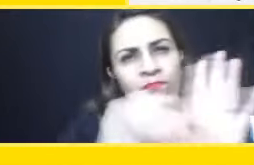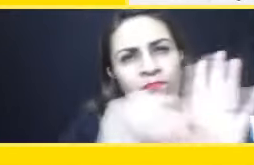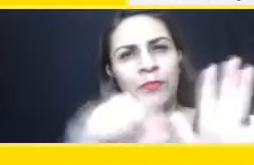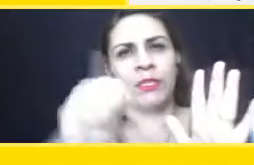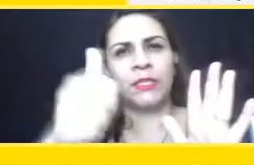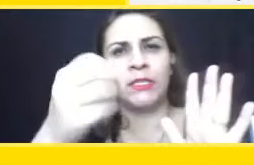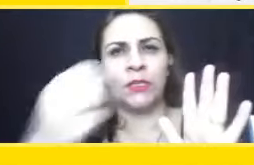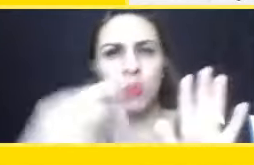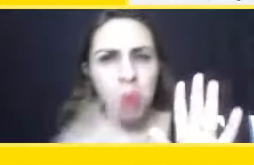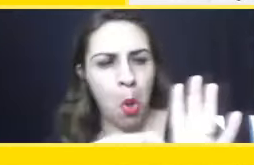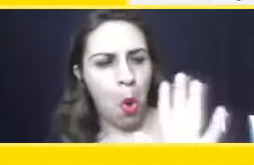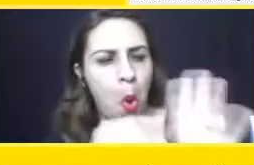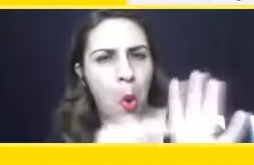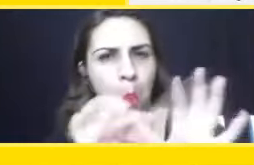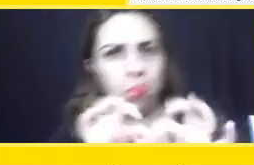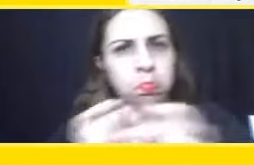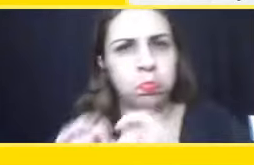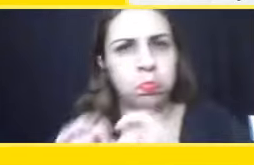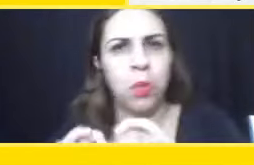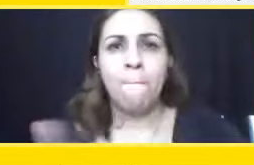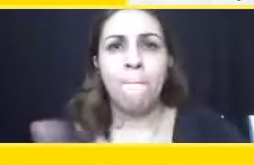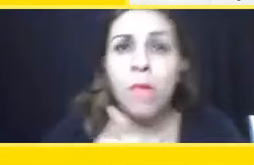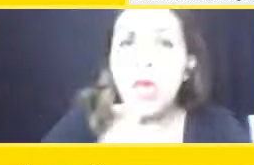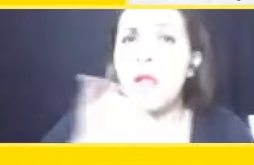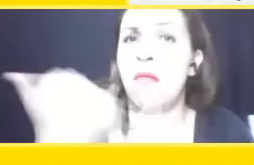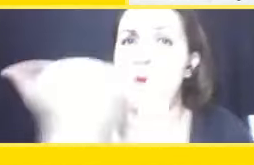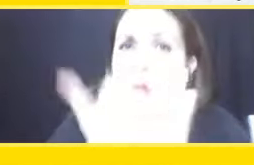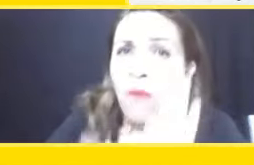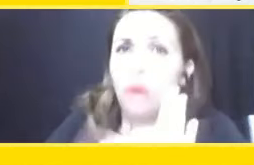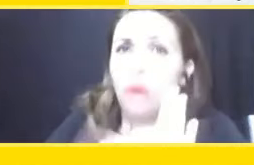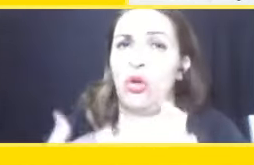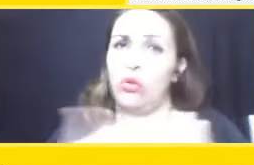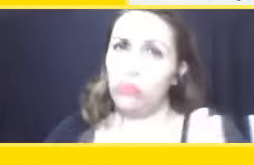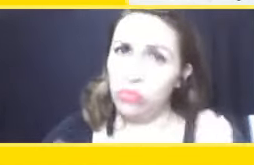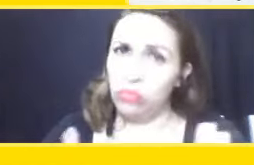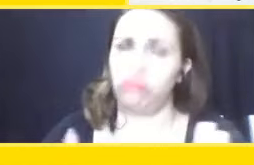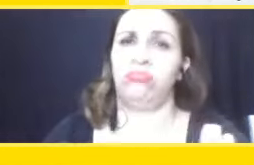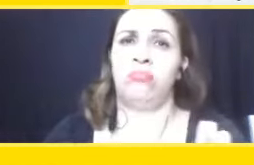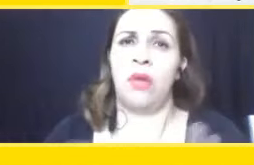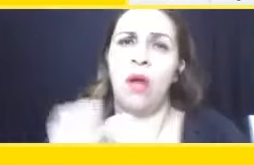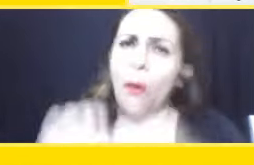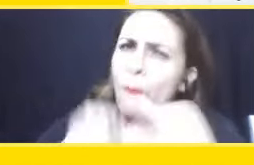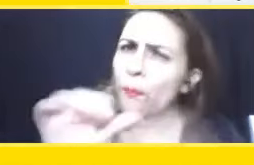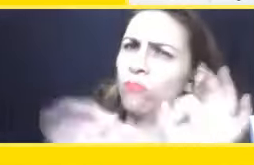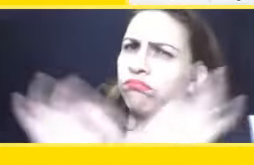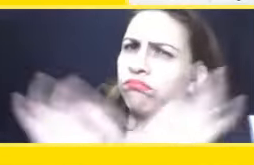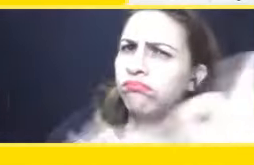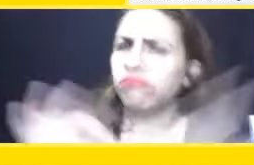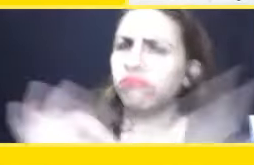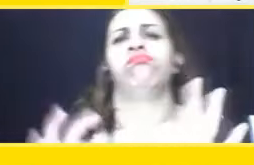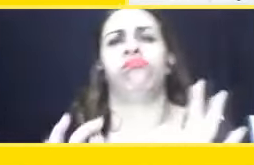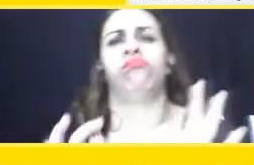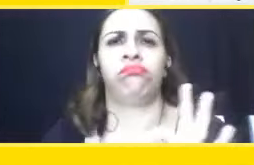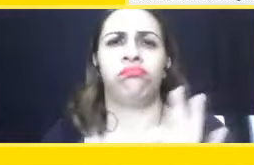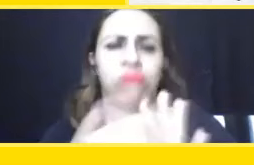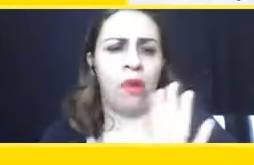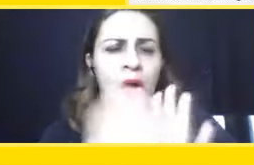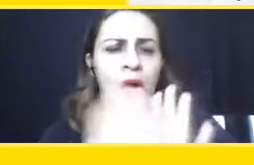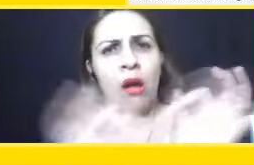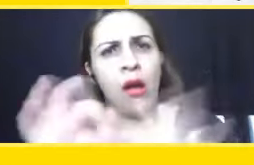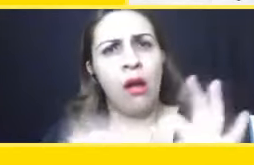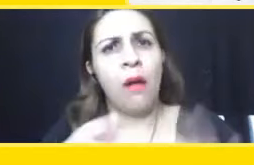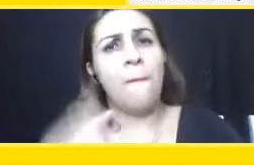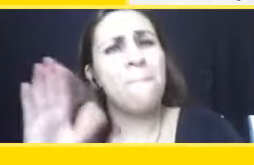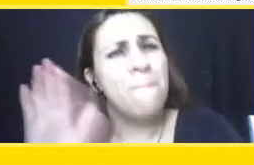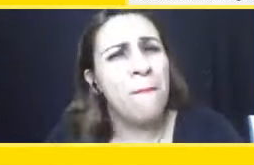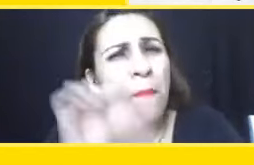que a gente fez foi melhorar o projeto do governo, certo? Dar uma modulada nessa reforma para atingir